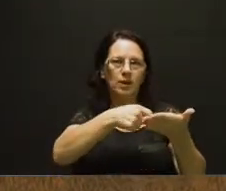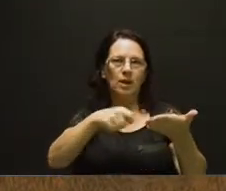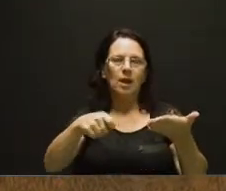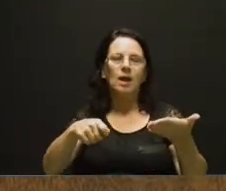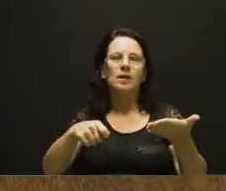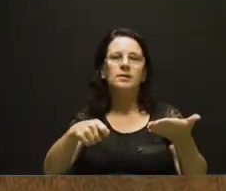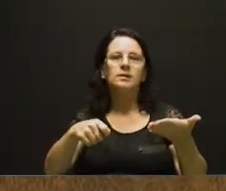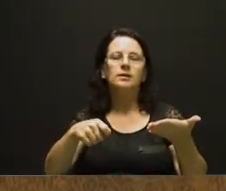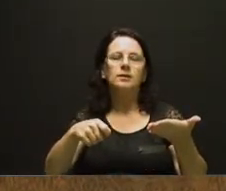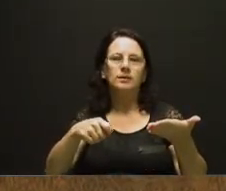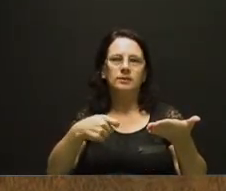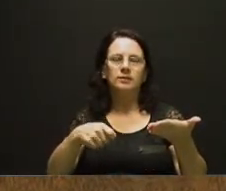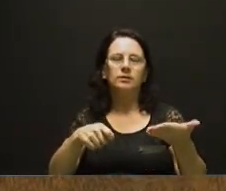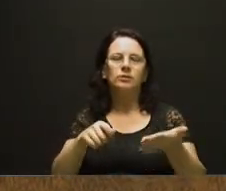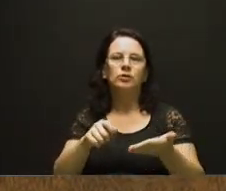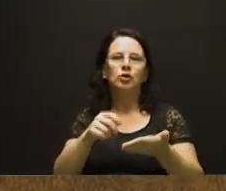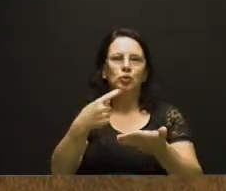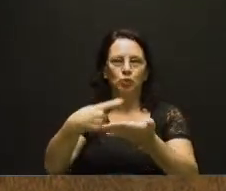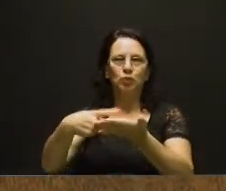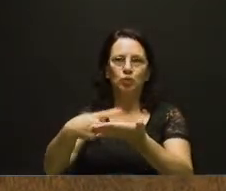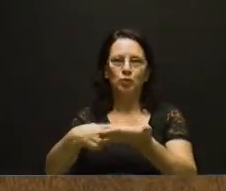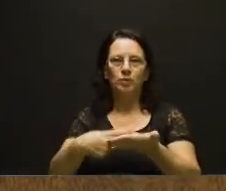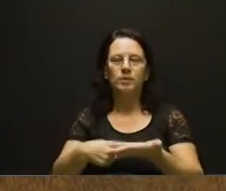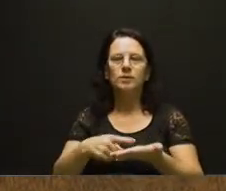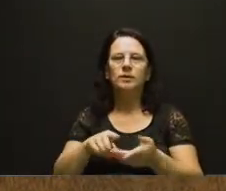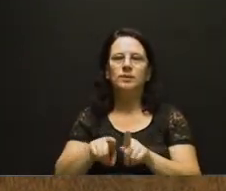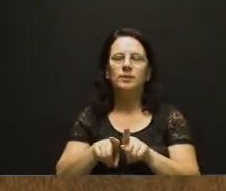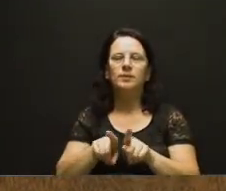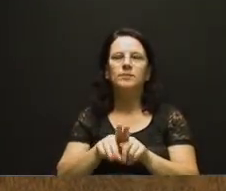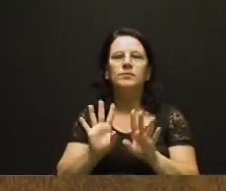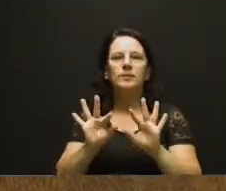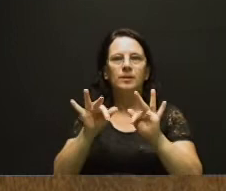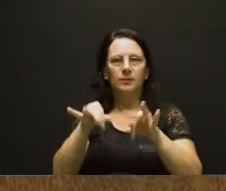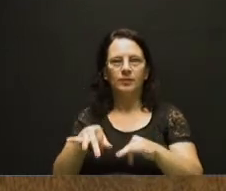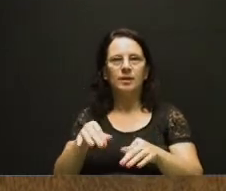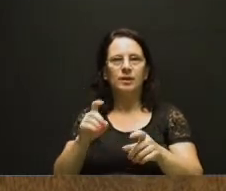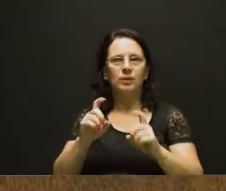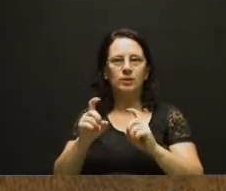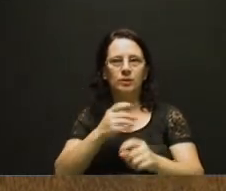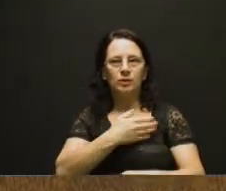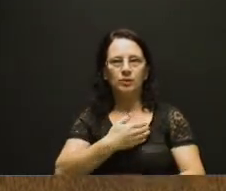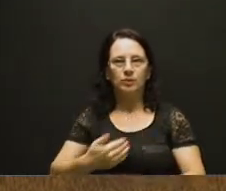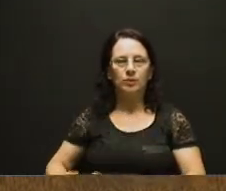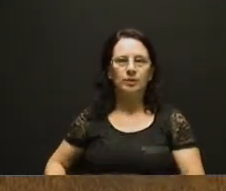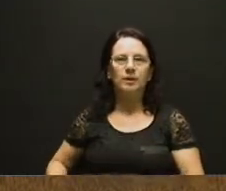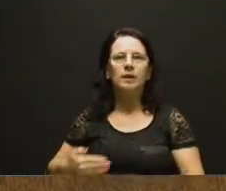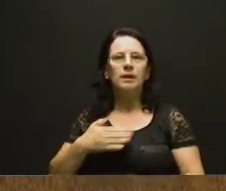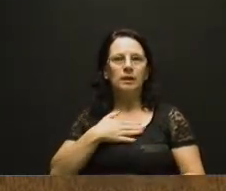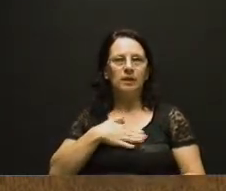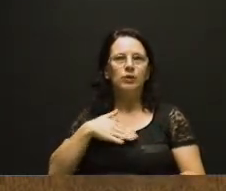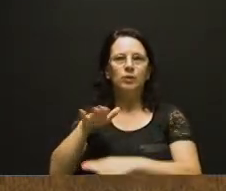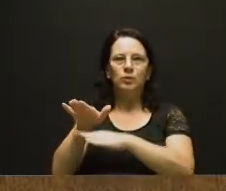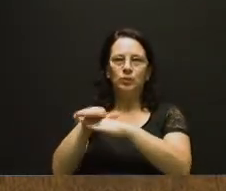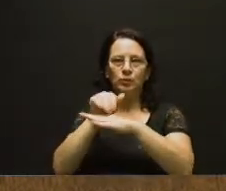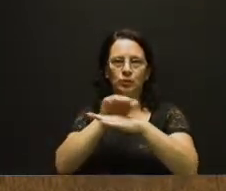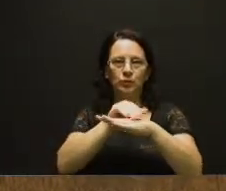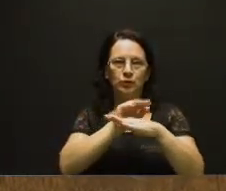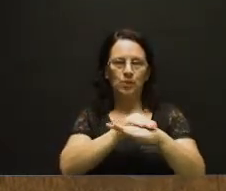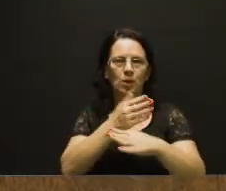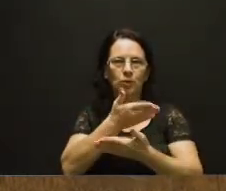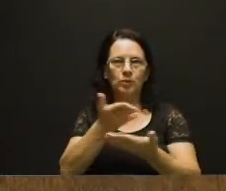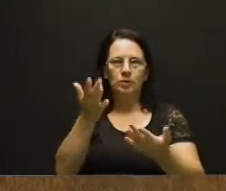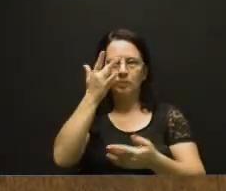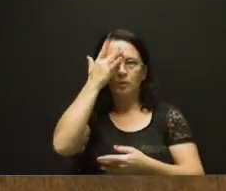assinaram esta carta de compromisso e para encerrar a nossa audiência pública eu queria fazer um convite para que todos